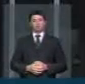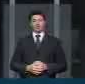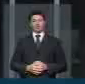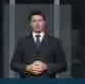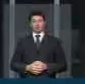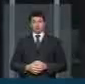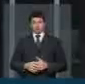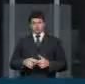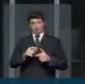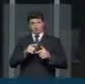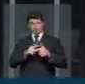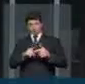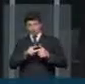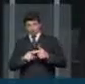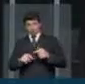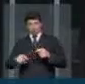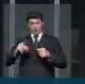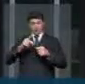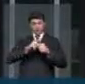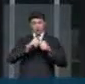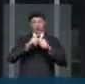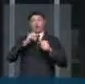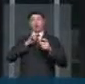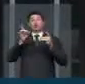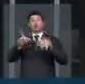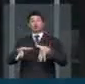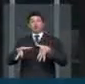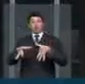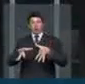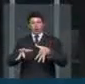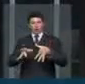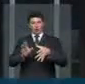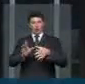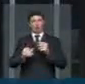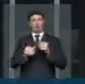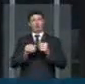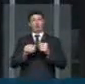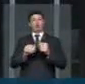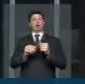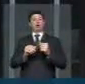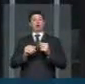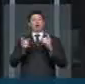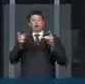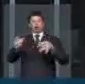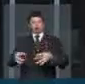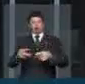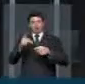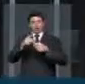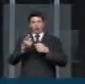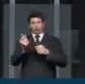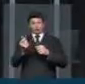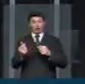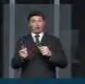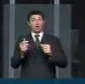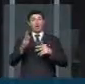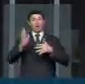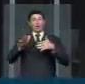a questão do óleo, do excedente em óleo. Quando foi discutido o pré-sal, aqui